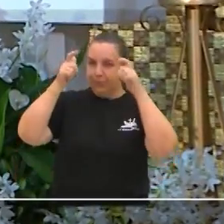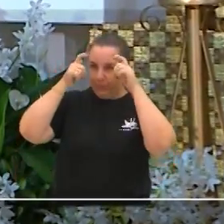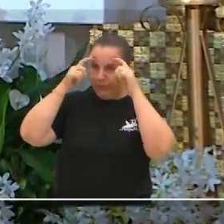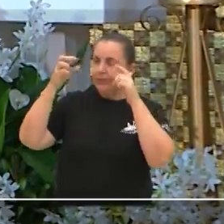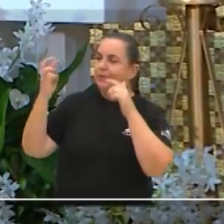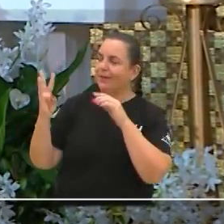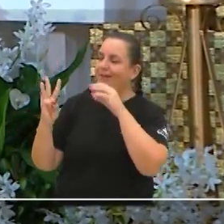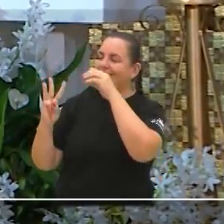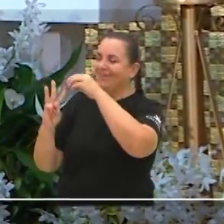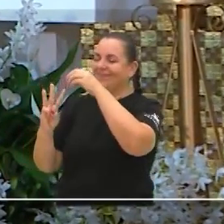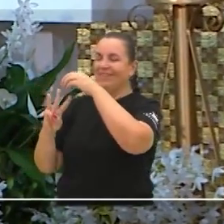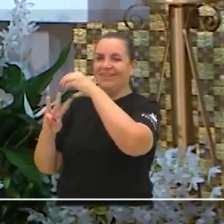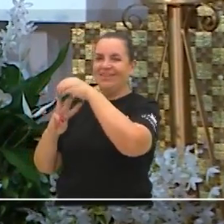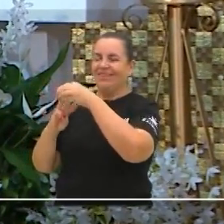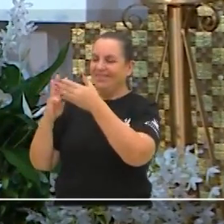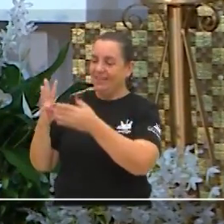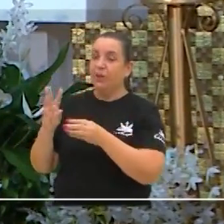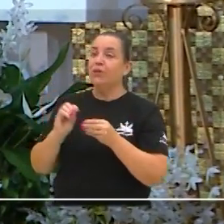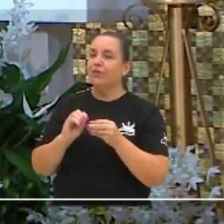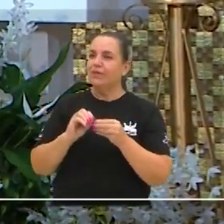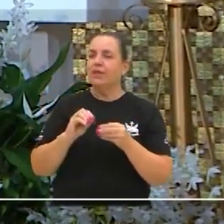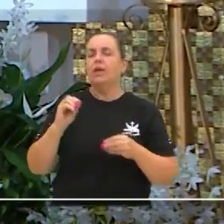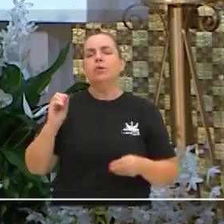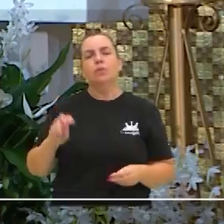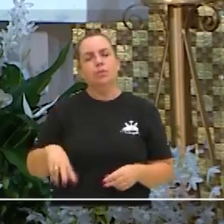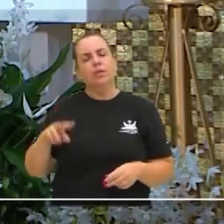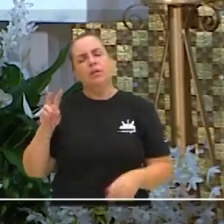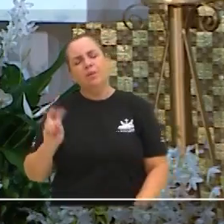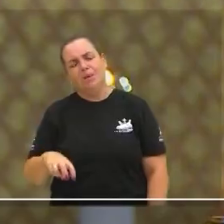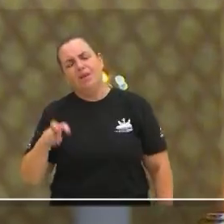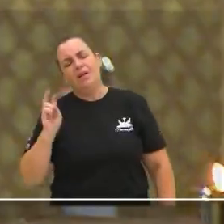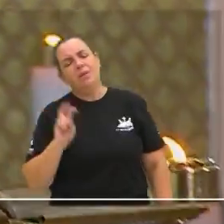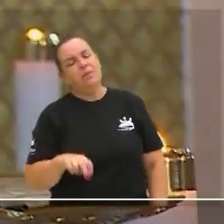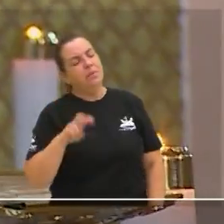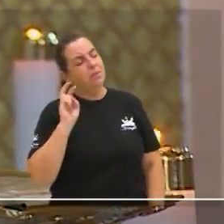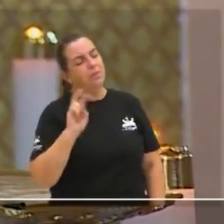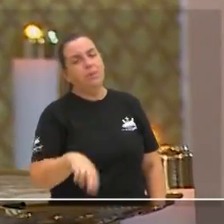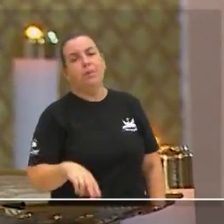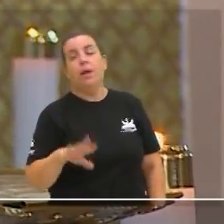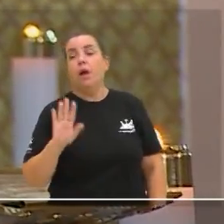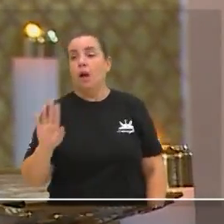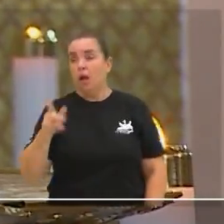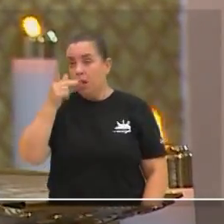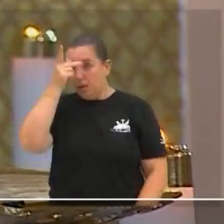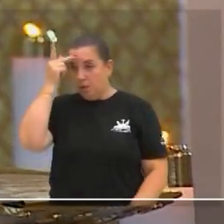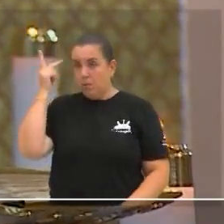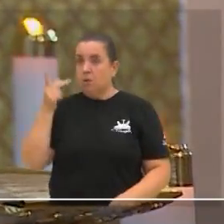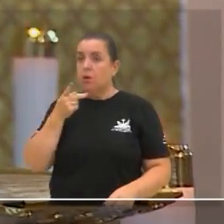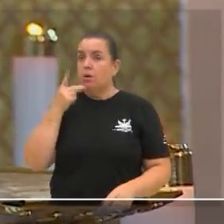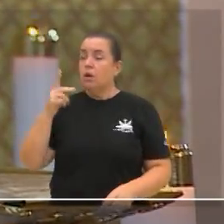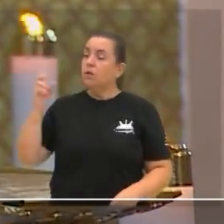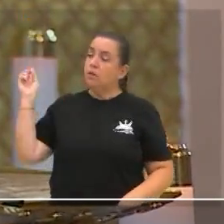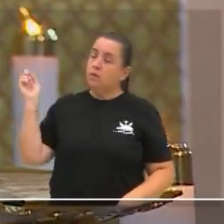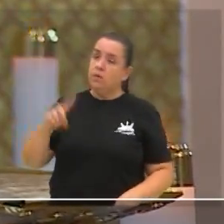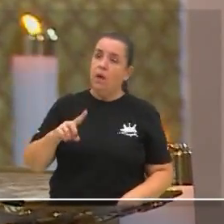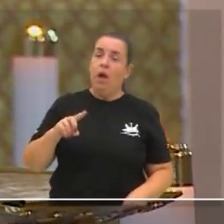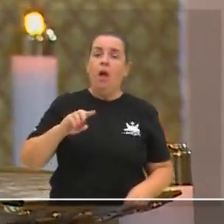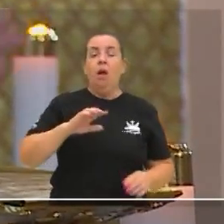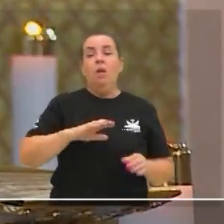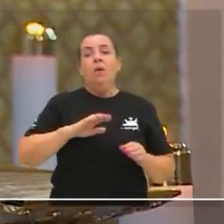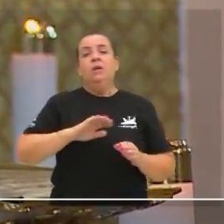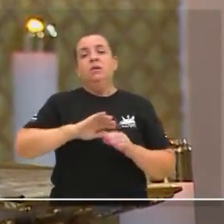fizeram, e andaram muito, tanto que uns diz que eles vieram em camelos,